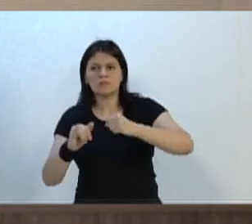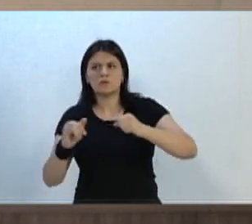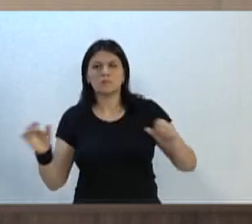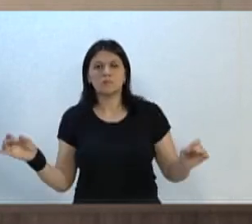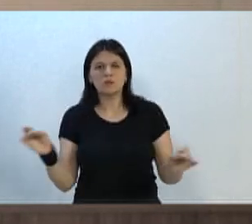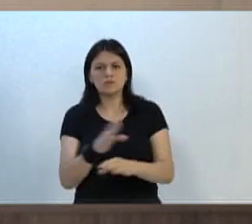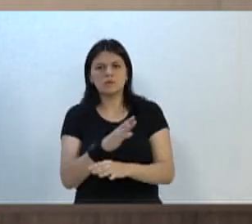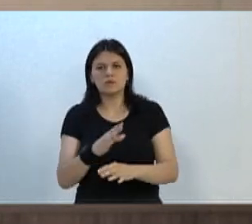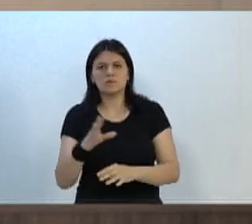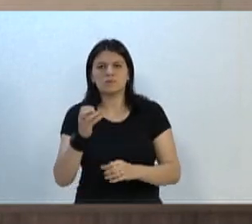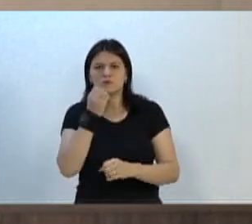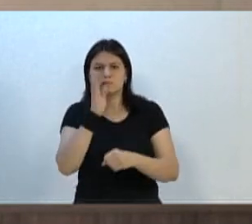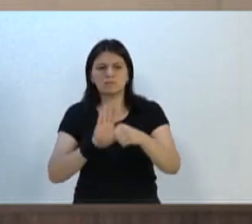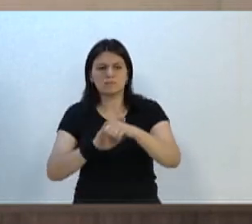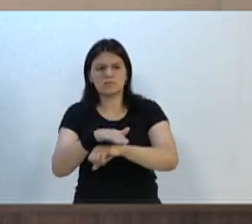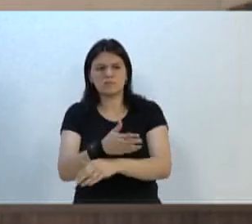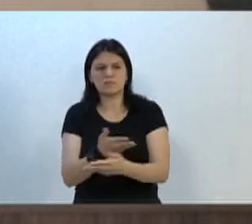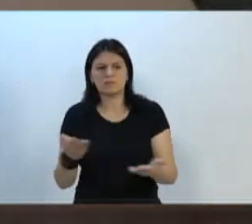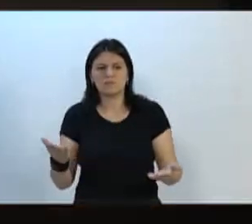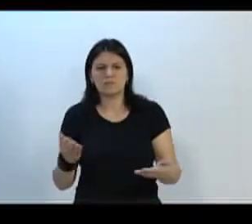Boa noite a todos